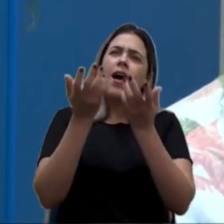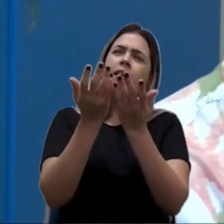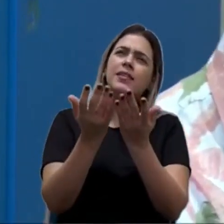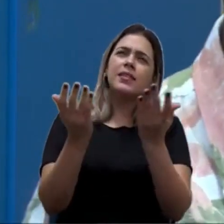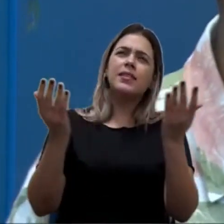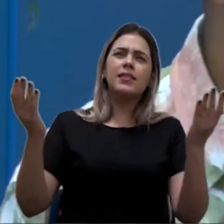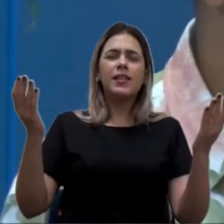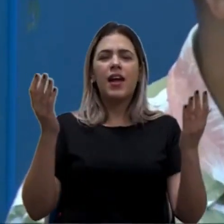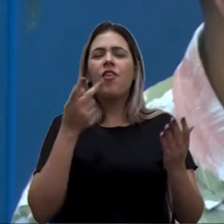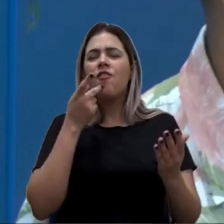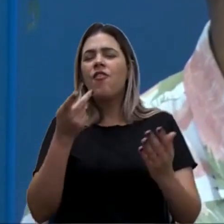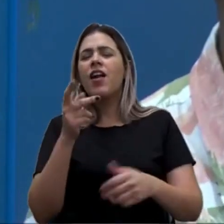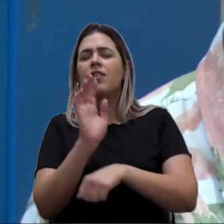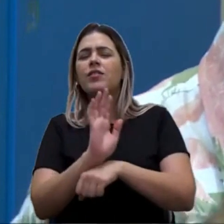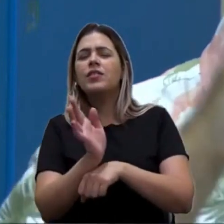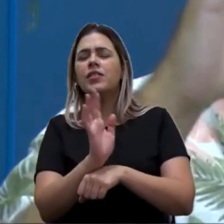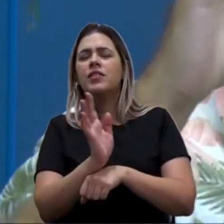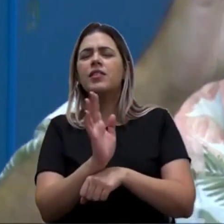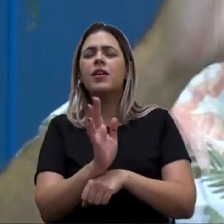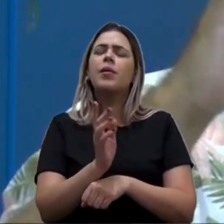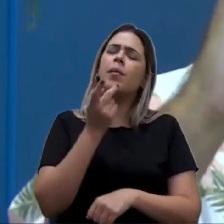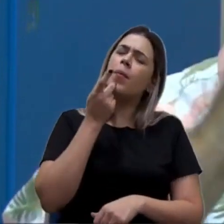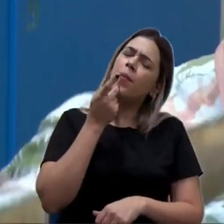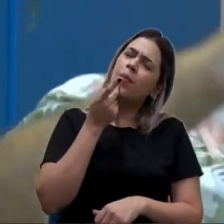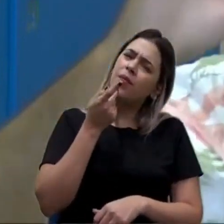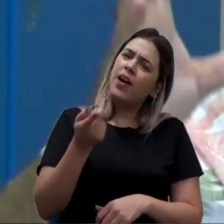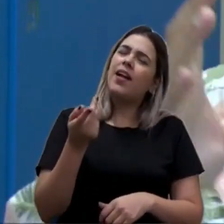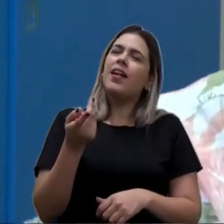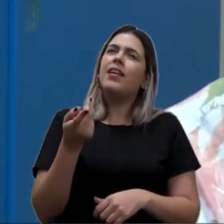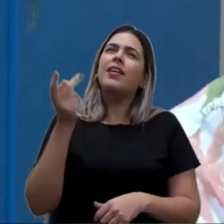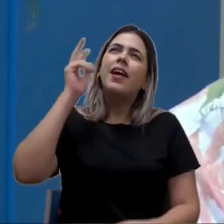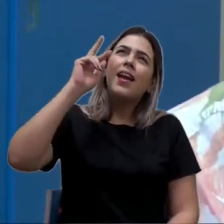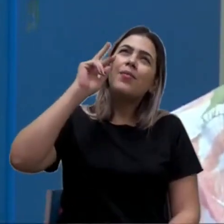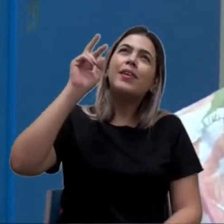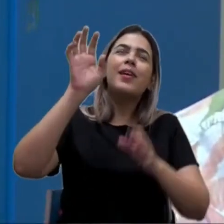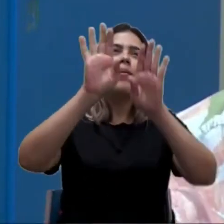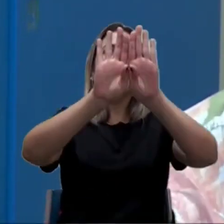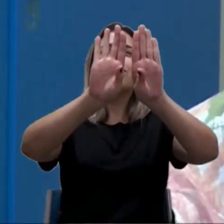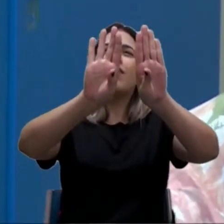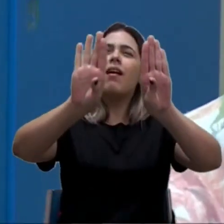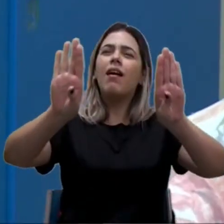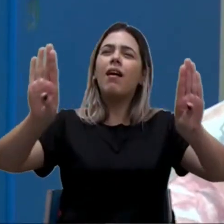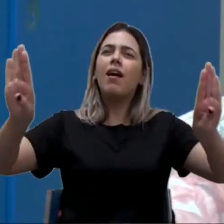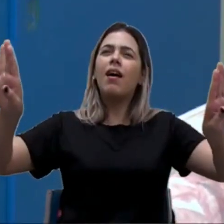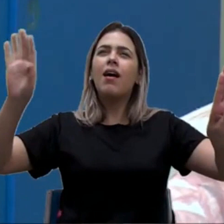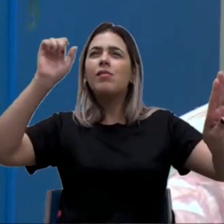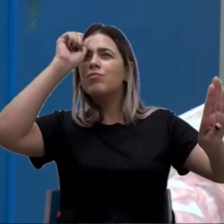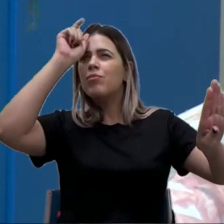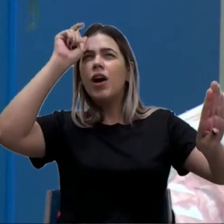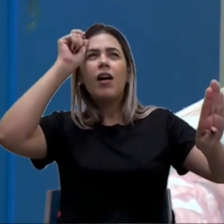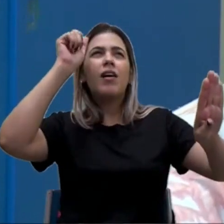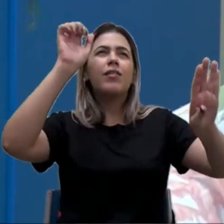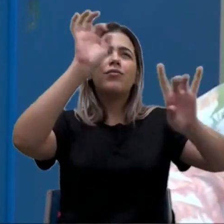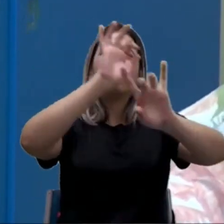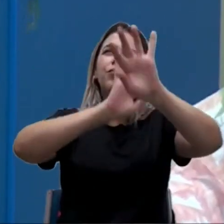cinema aqui mas a gente tá aqui lendo o seu texto e a gente tá numa tela numa grande tela também de cinema